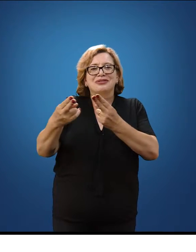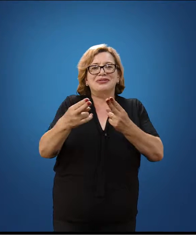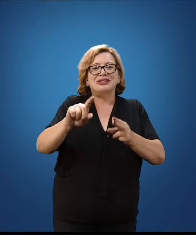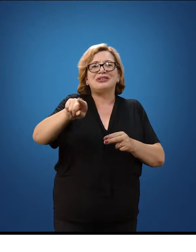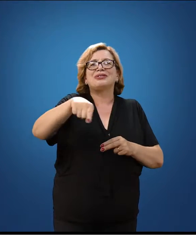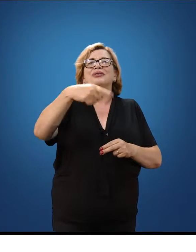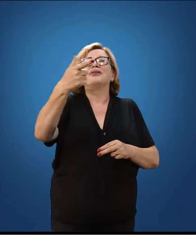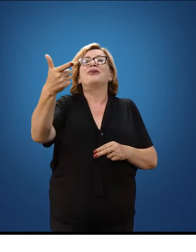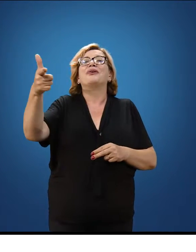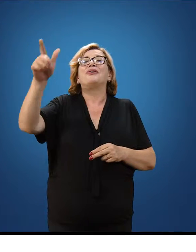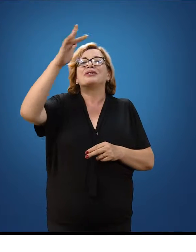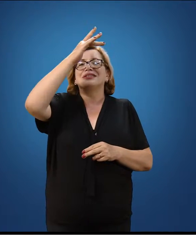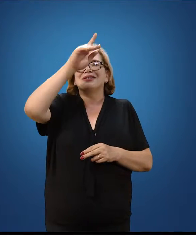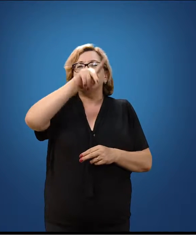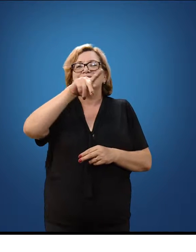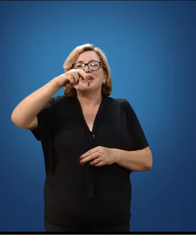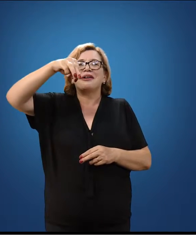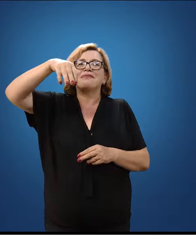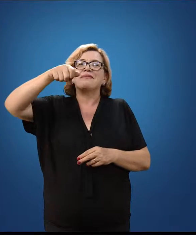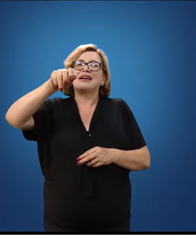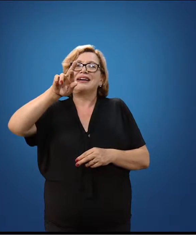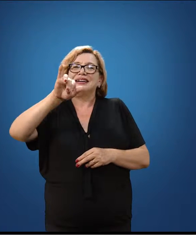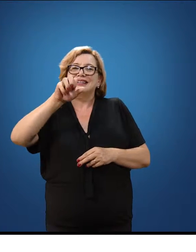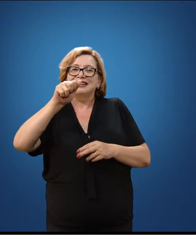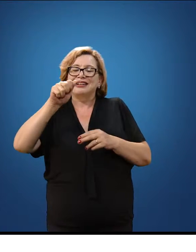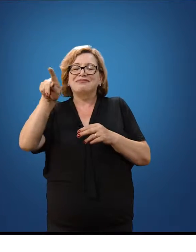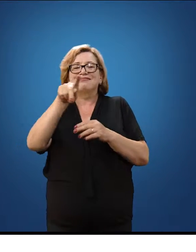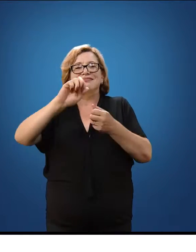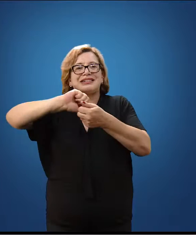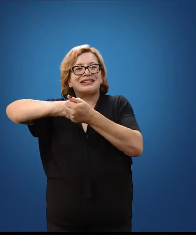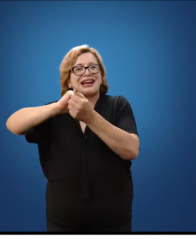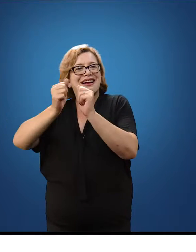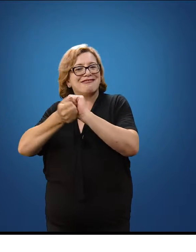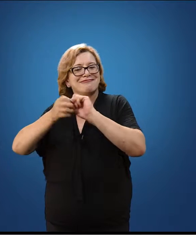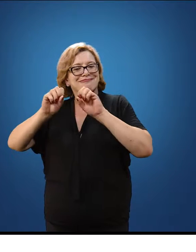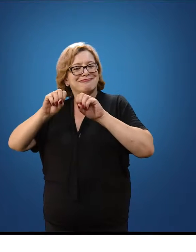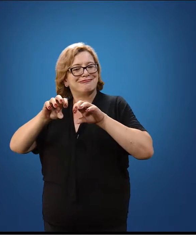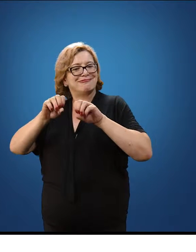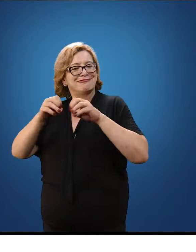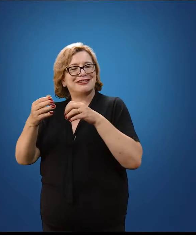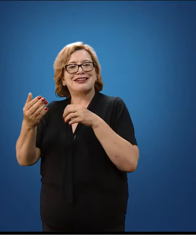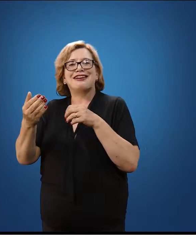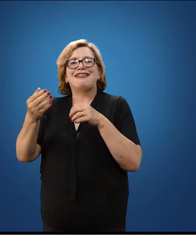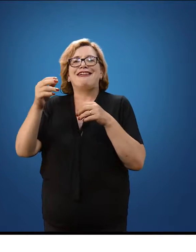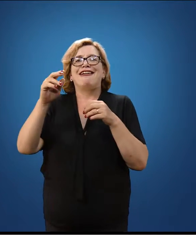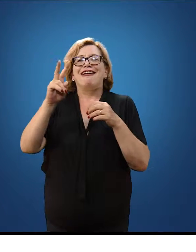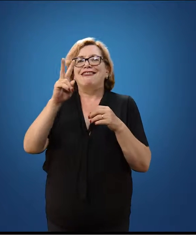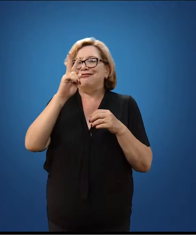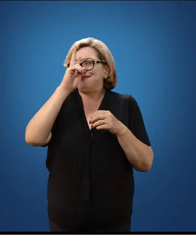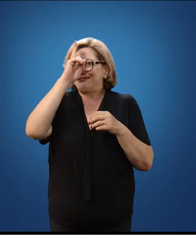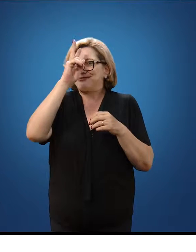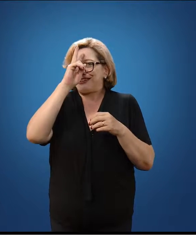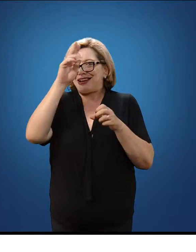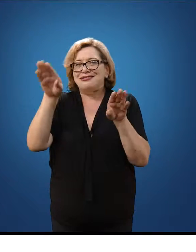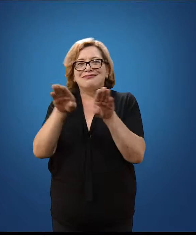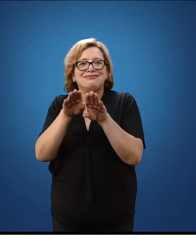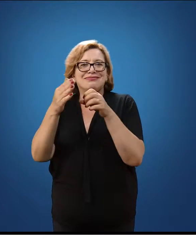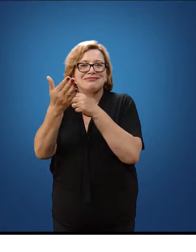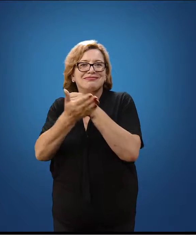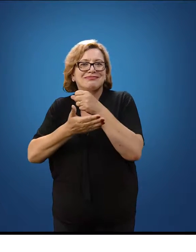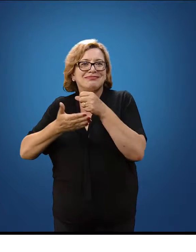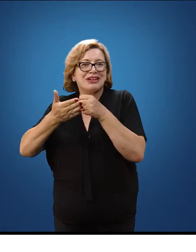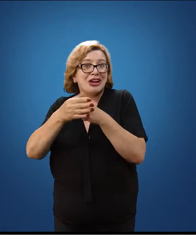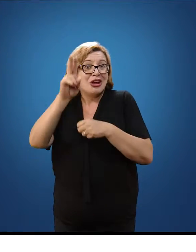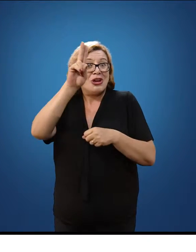que é professora de artes e leciona no ensino médio e fundamental e utiliza as novas tecnologias como